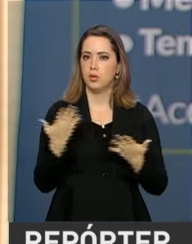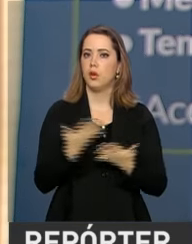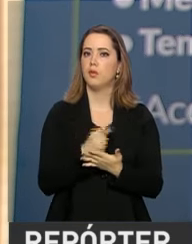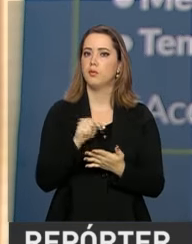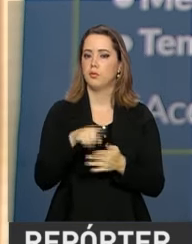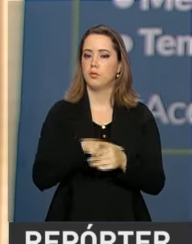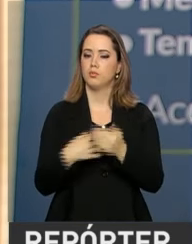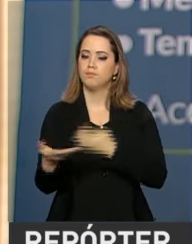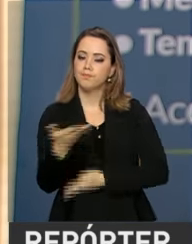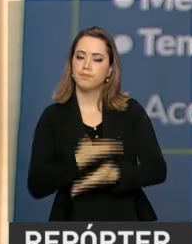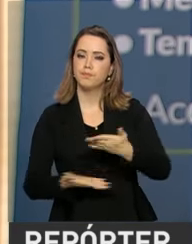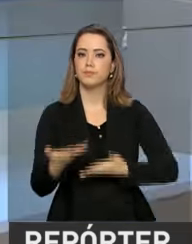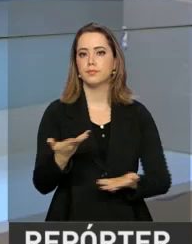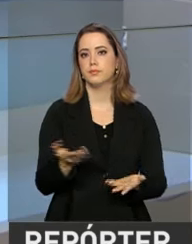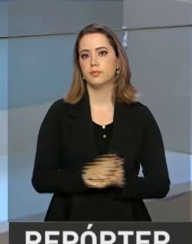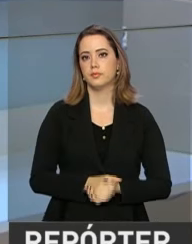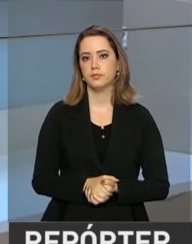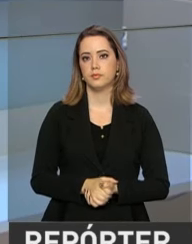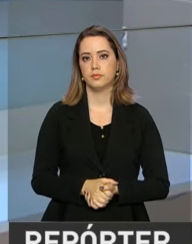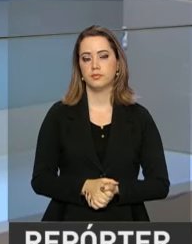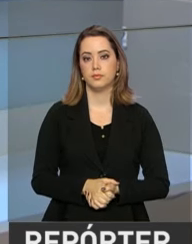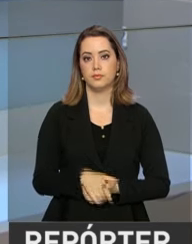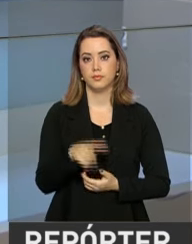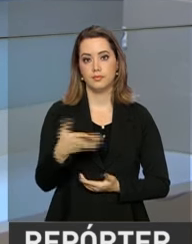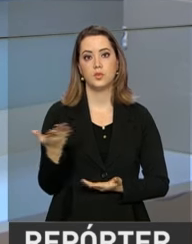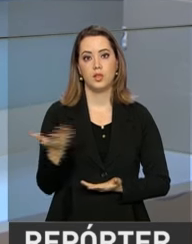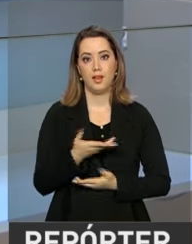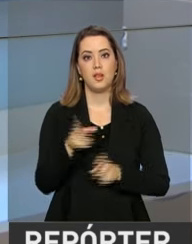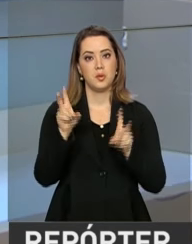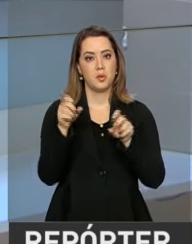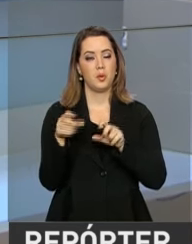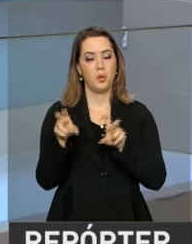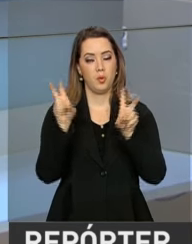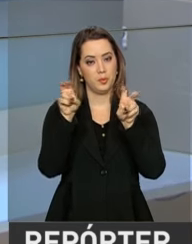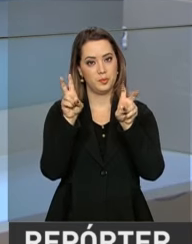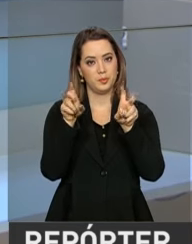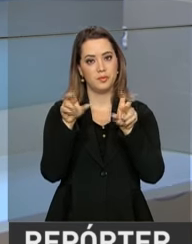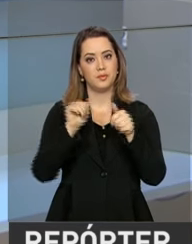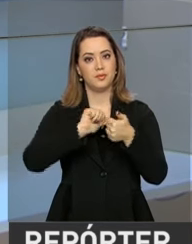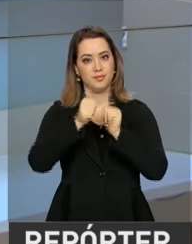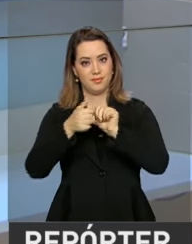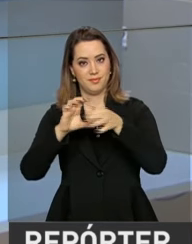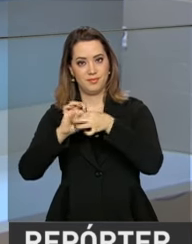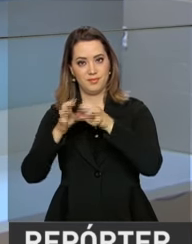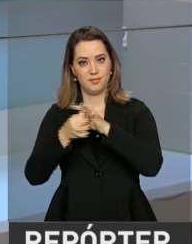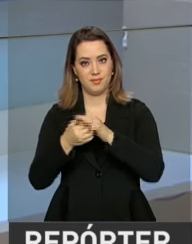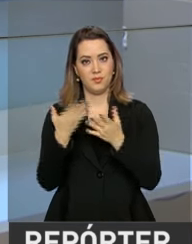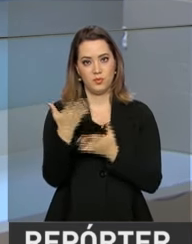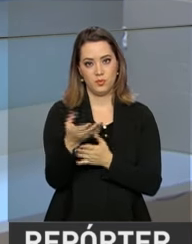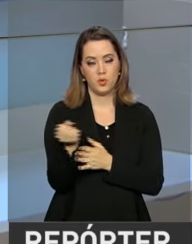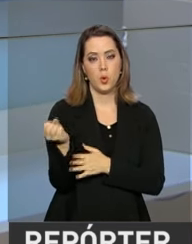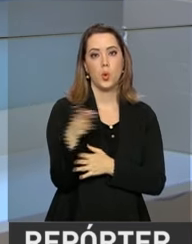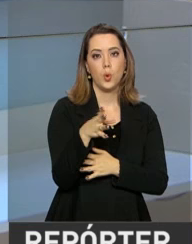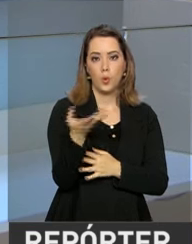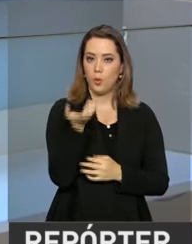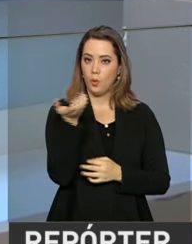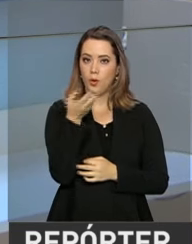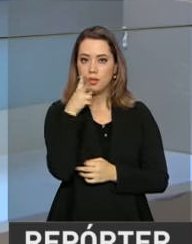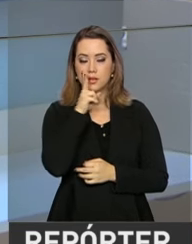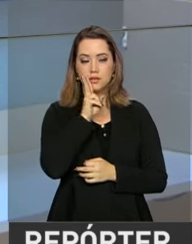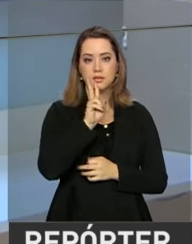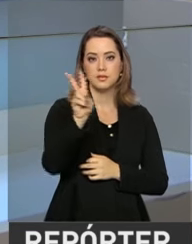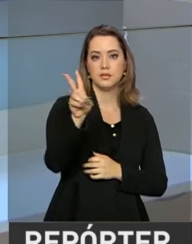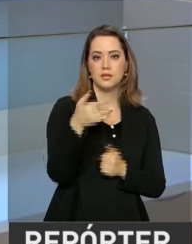entre consumidores e empresas. O assunto agora é Olimpíadas, mais uma oportunidade para quem quer assistir aos Jogos ou